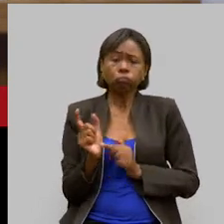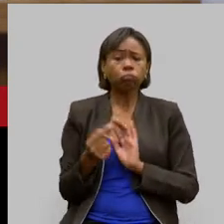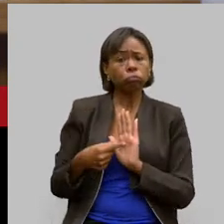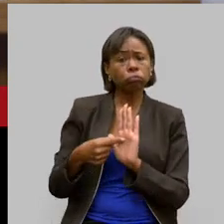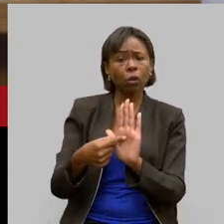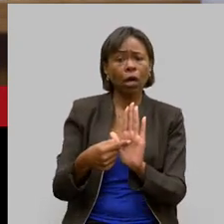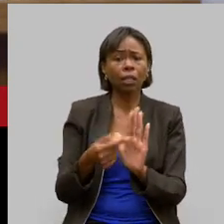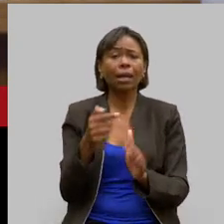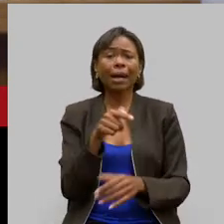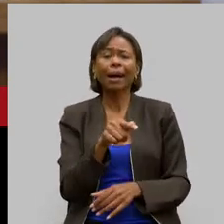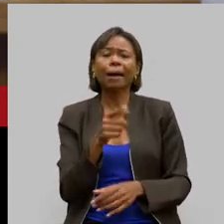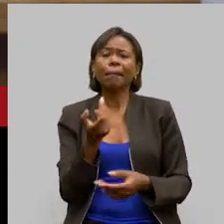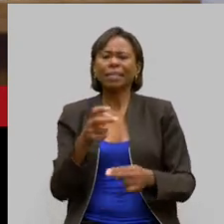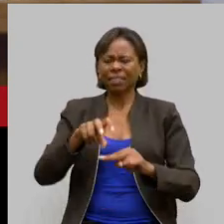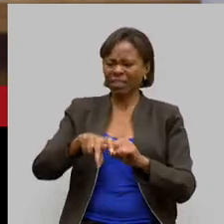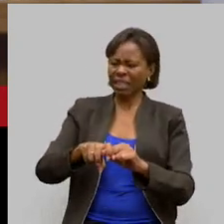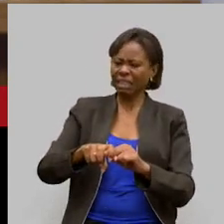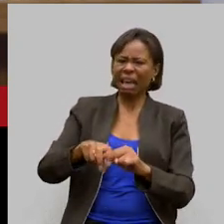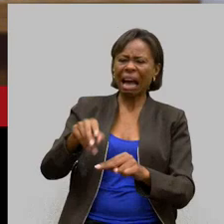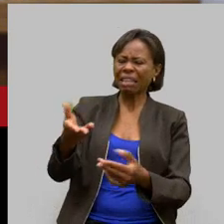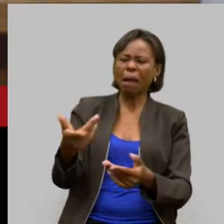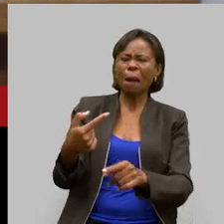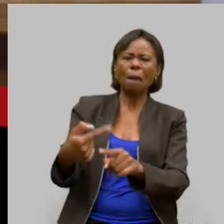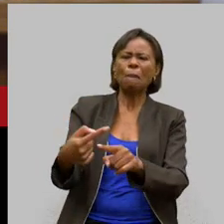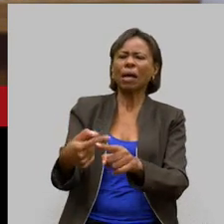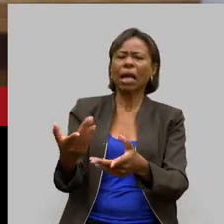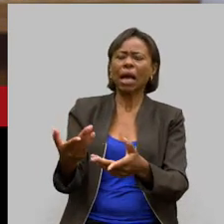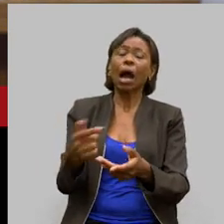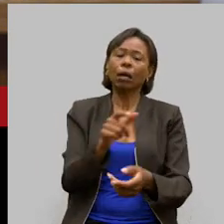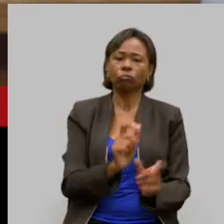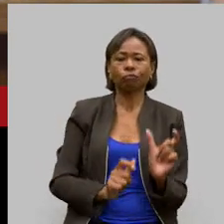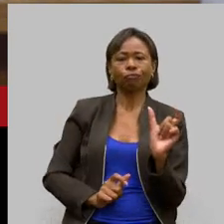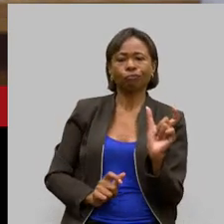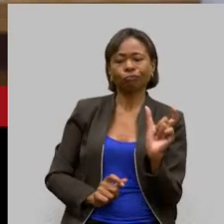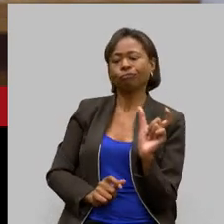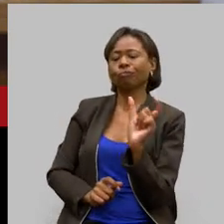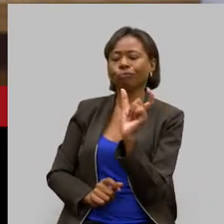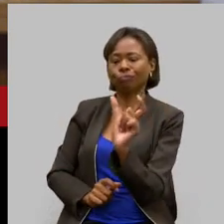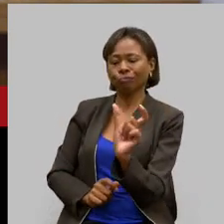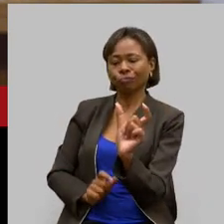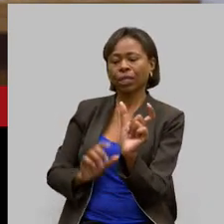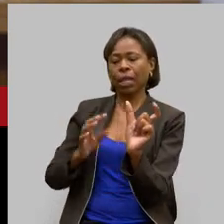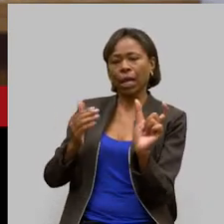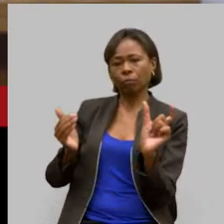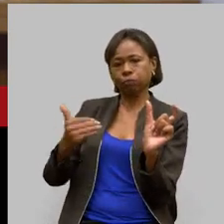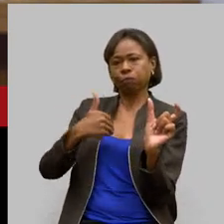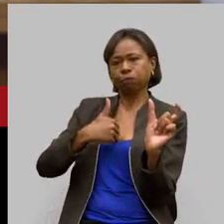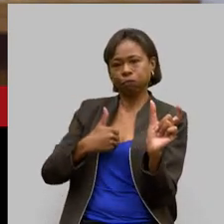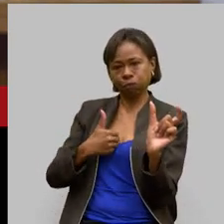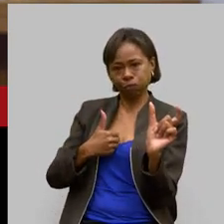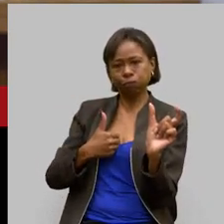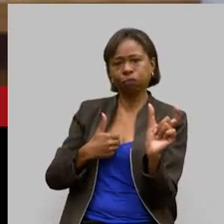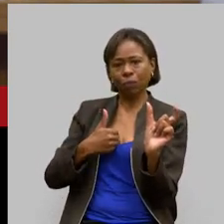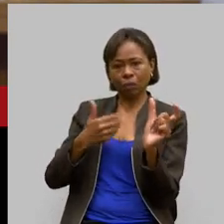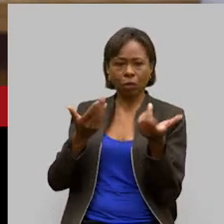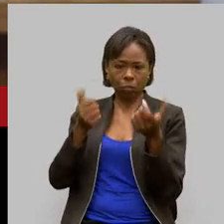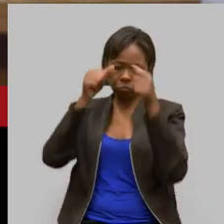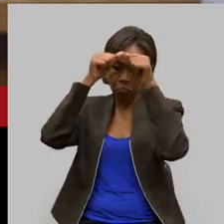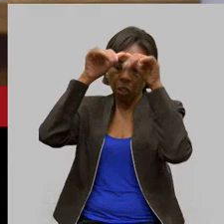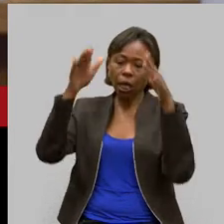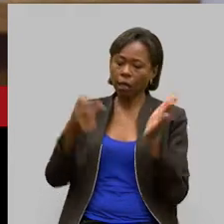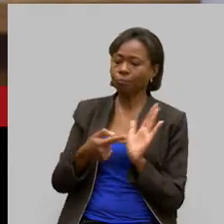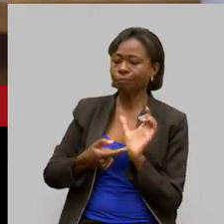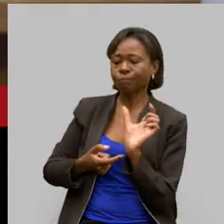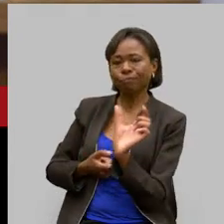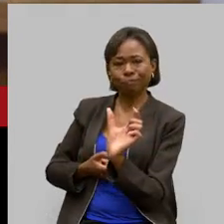né o que essa pessoa está fazendo aí no meu lugar e ele apresenta a carteira de identificação da pessoa com transtorno espectro autista então pra